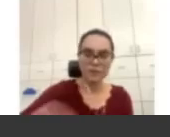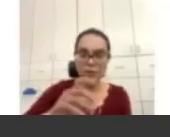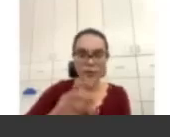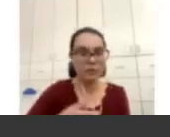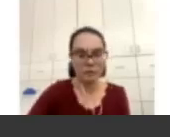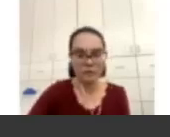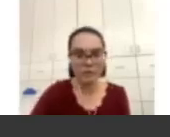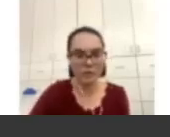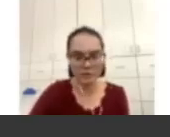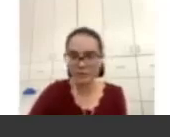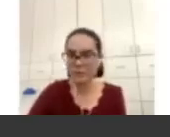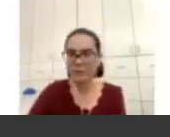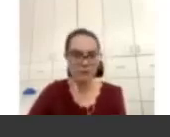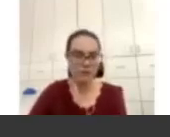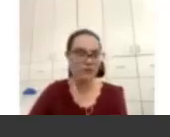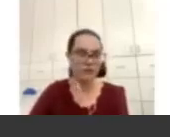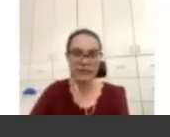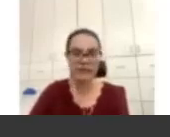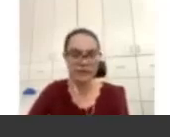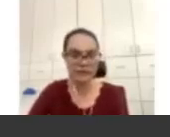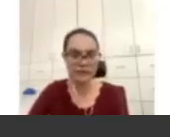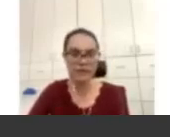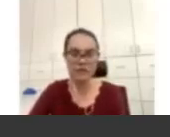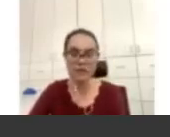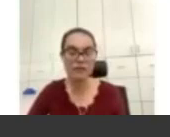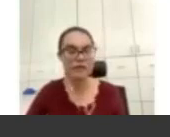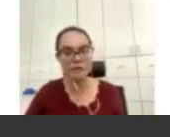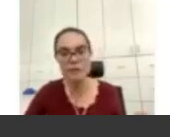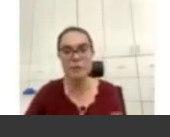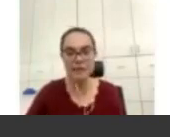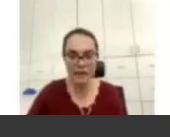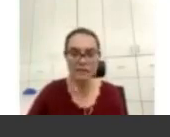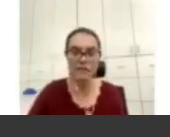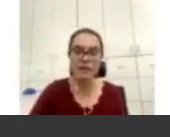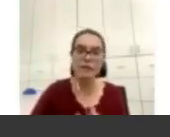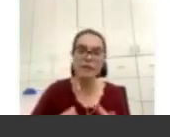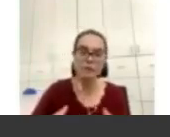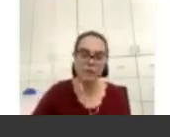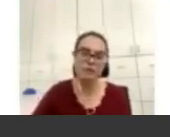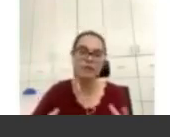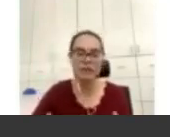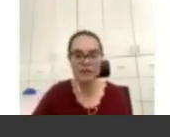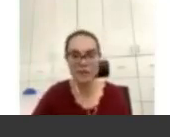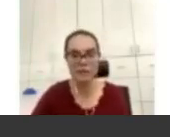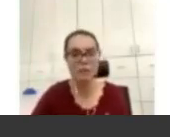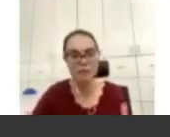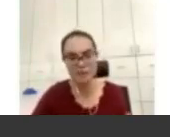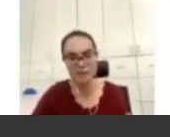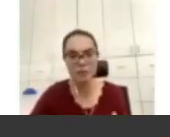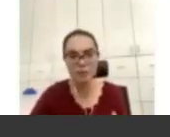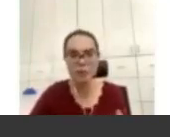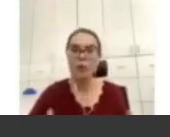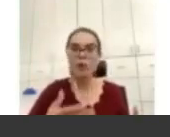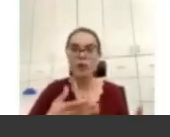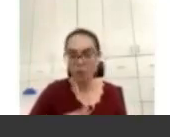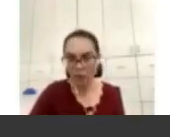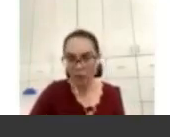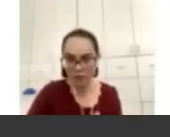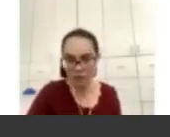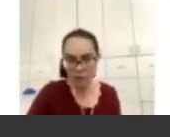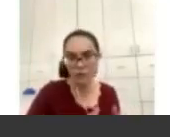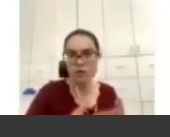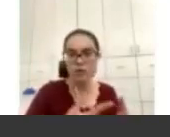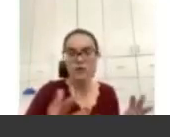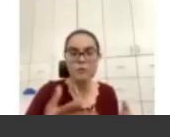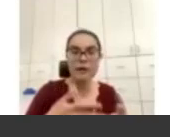Eu acho que só para complementar o Bernardo, é bem isso, a gente ainda está na tratativa, a gente teve uma experiência de escalonamento, de treinamento para o estado todo com o